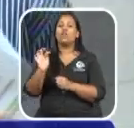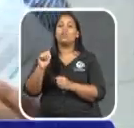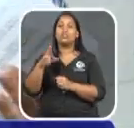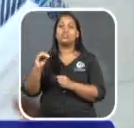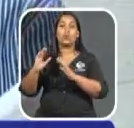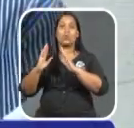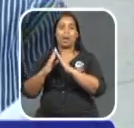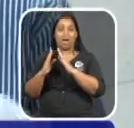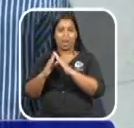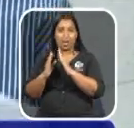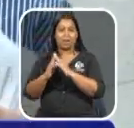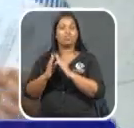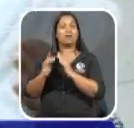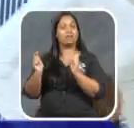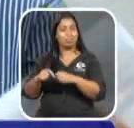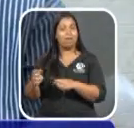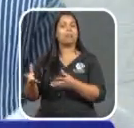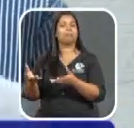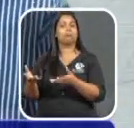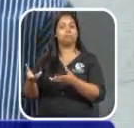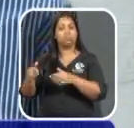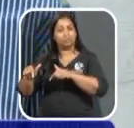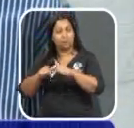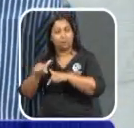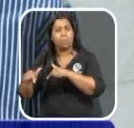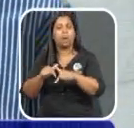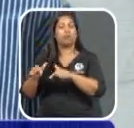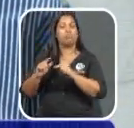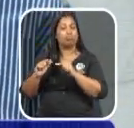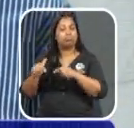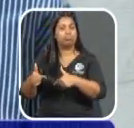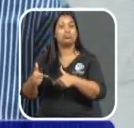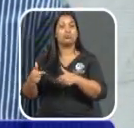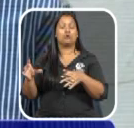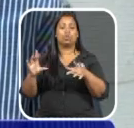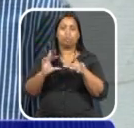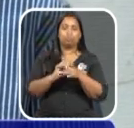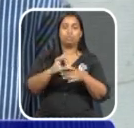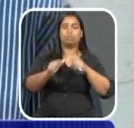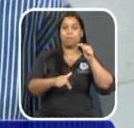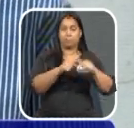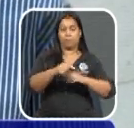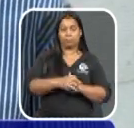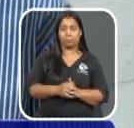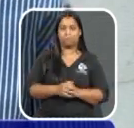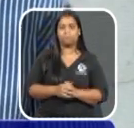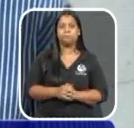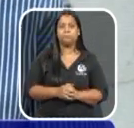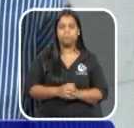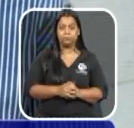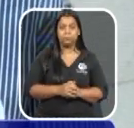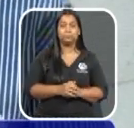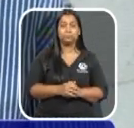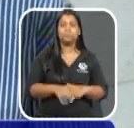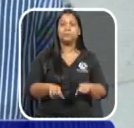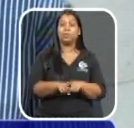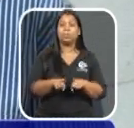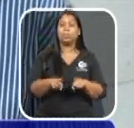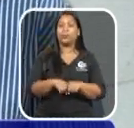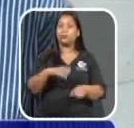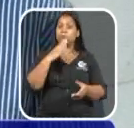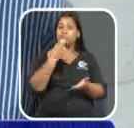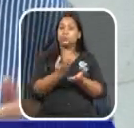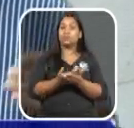ser qualificadas e sejam empregadas através da inserção no mercado de trabalho. Os